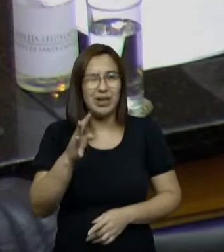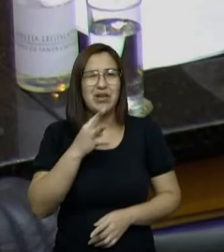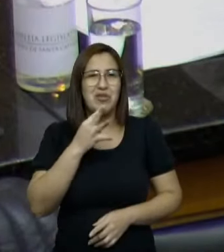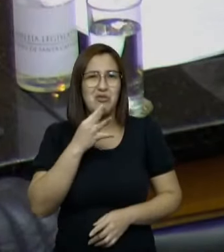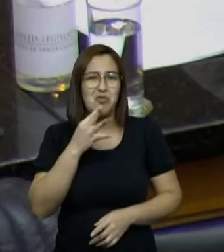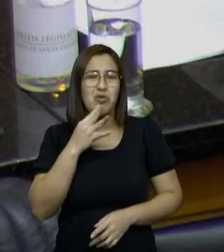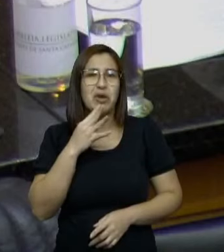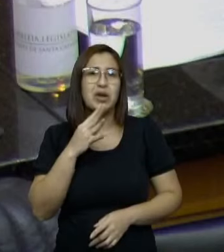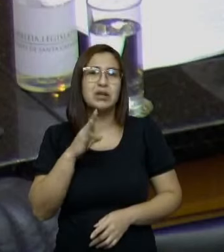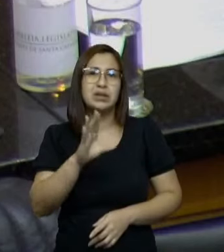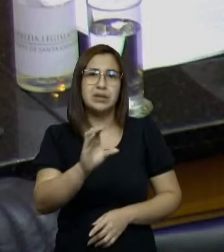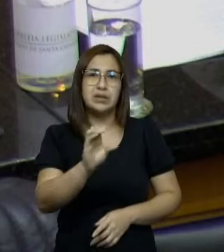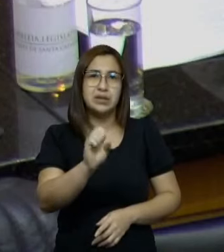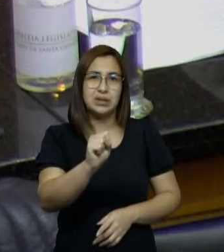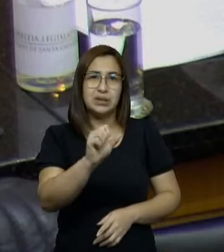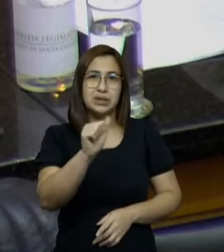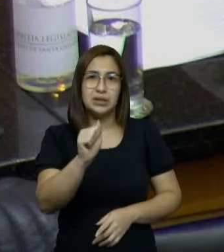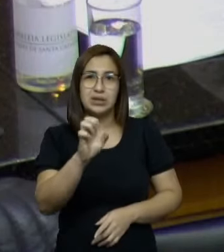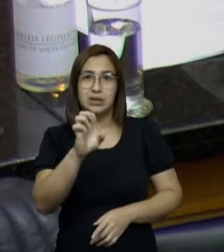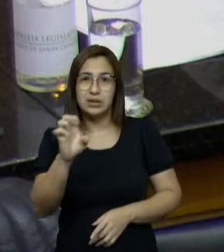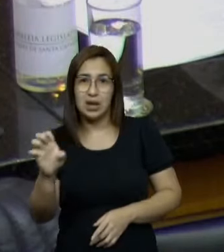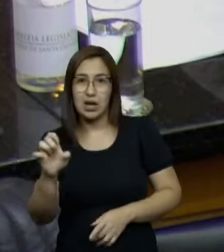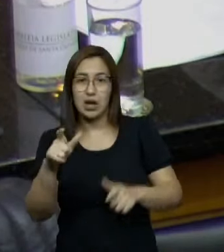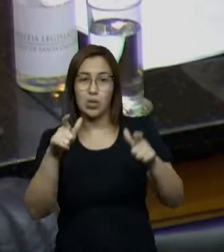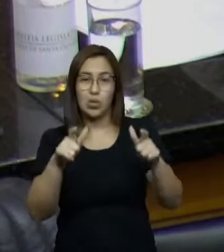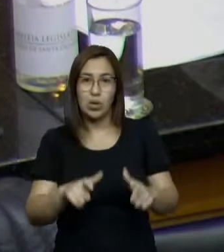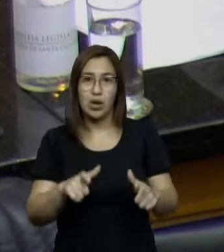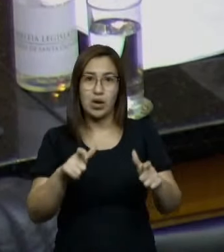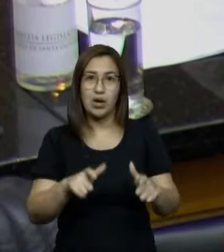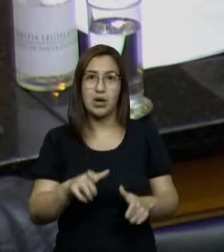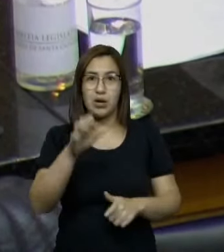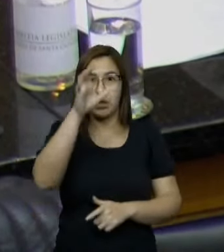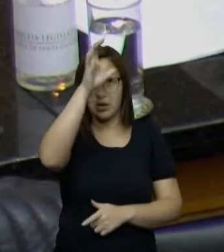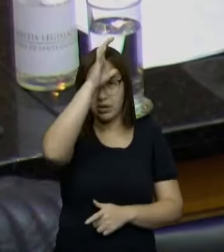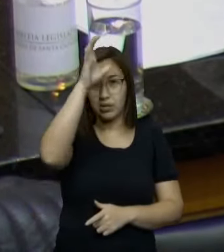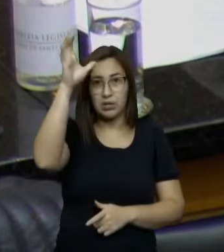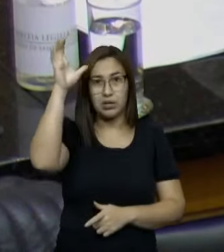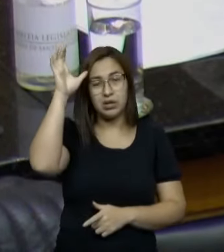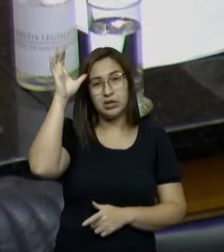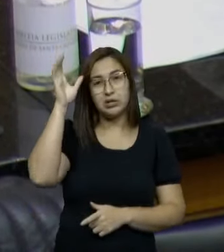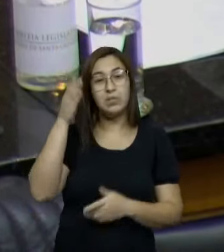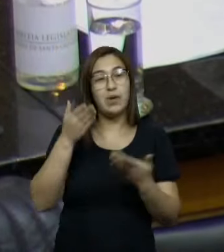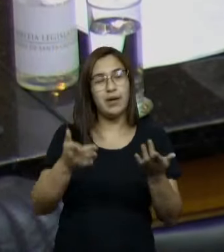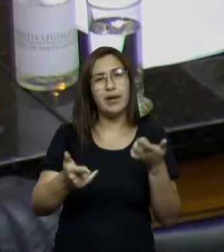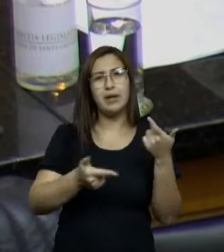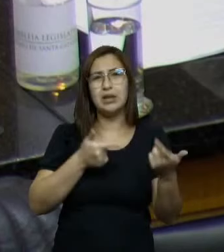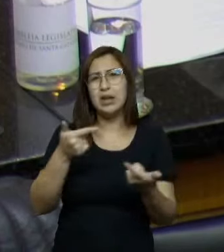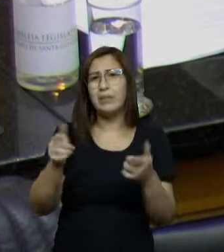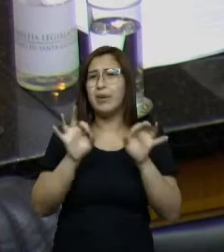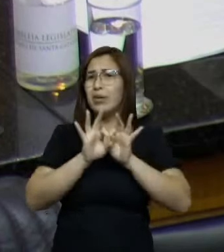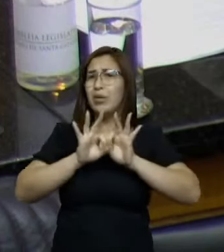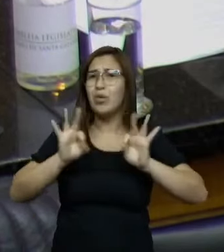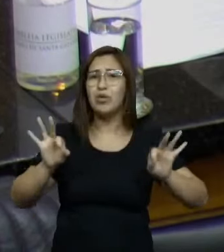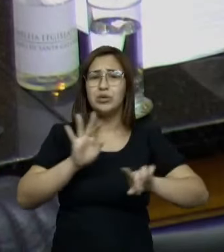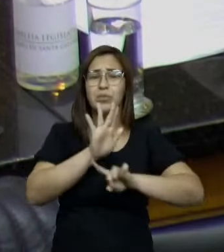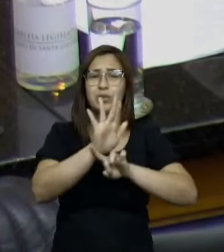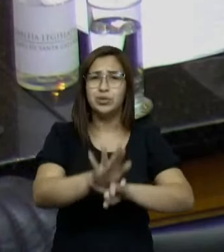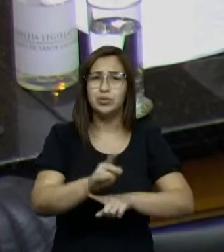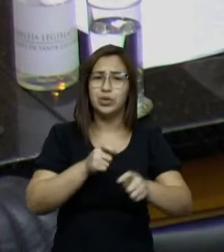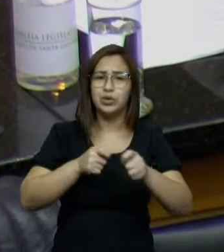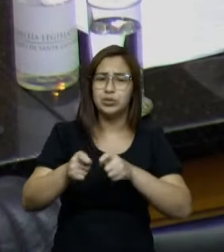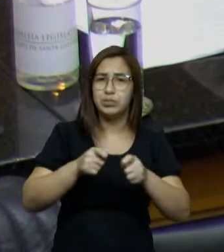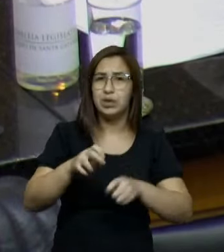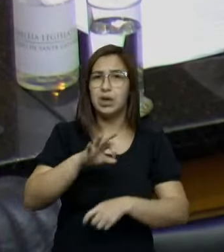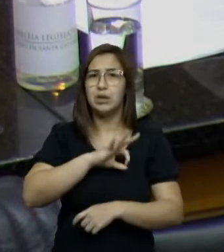SAER, lá em Criciúma, que presta um excelente serviço para a sociedade, administrado pela Polícia